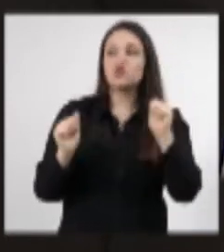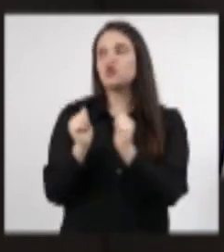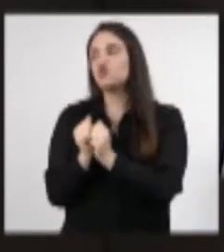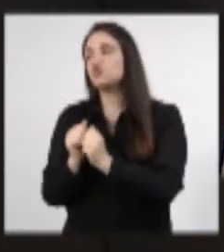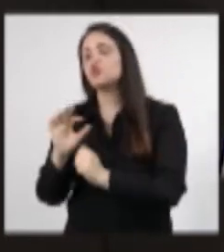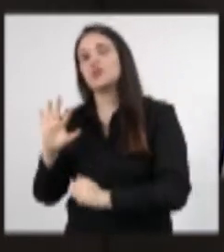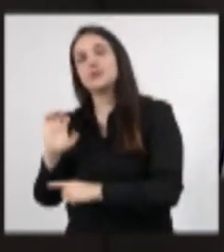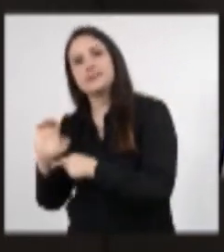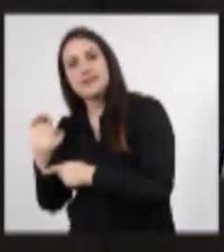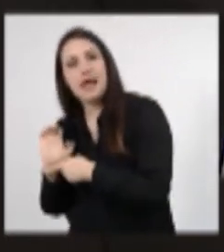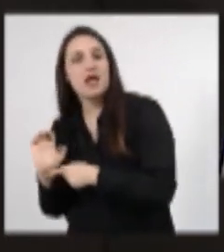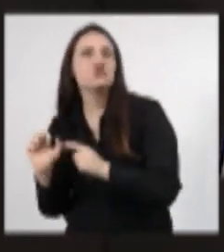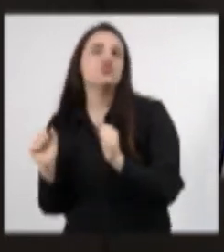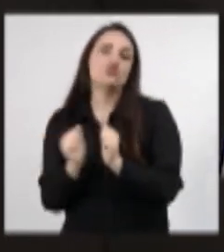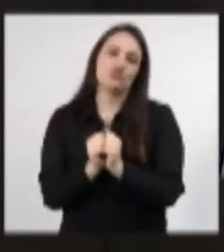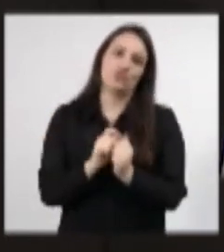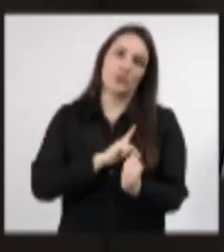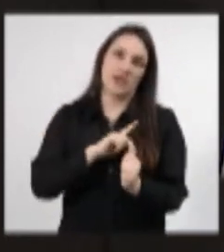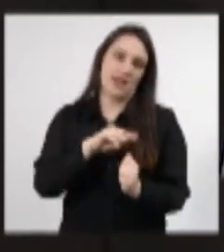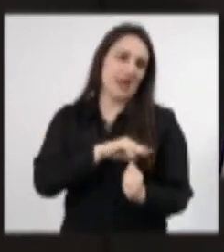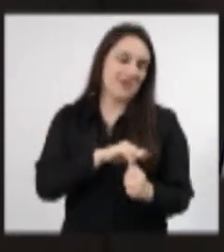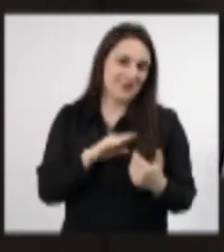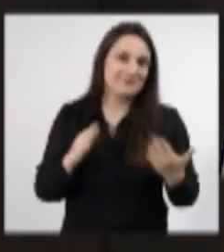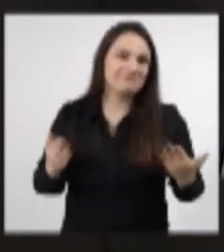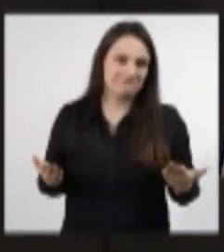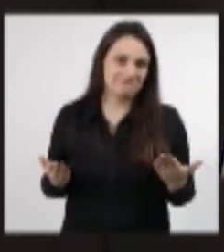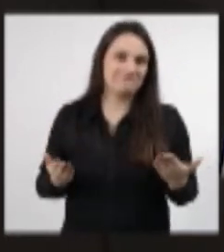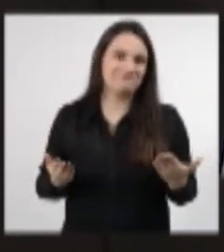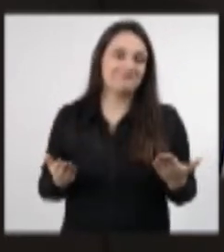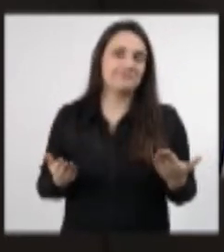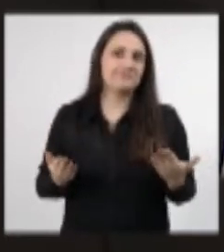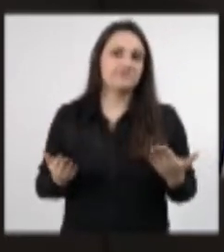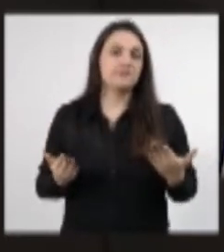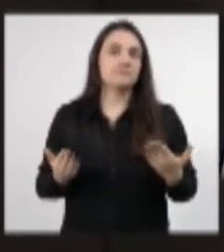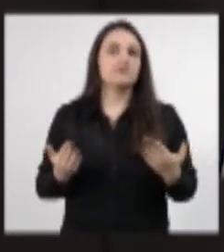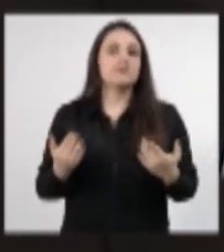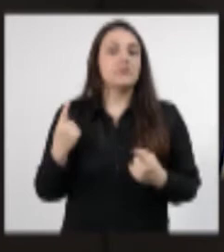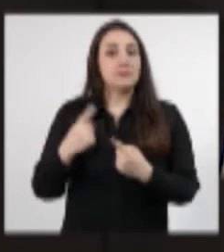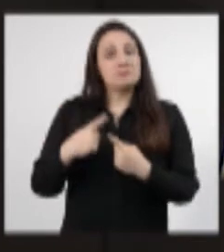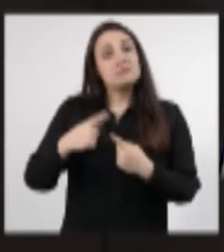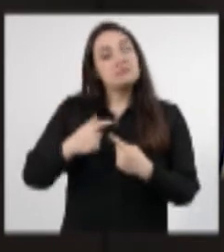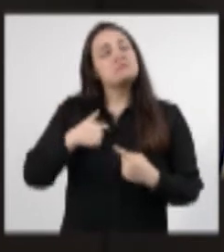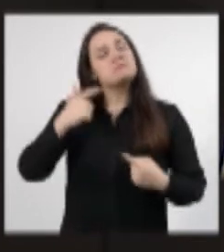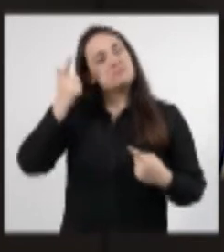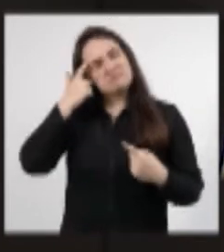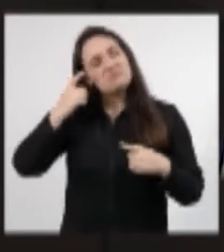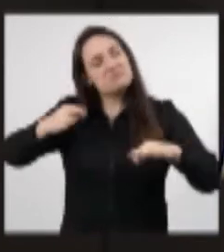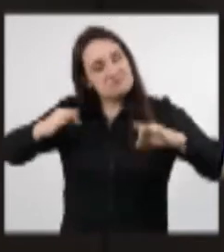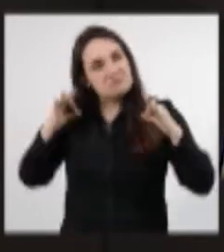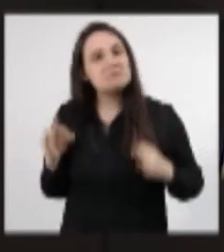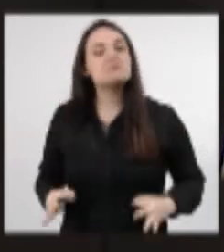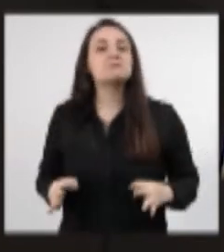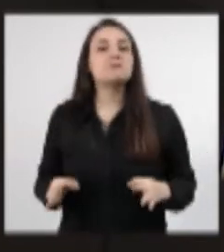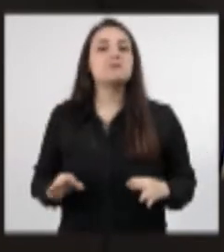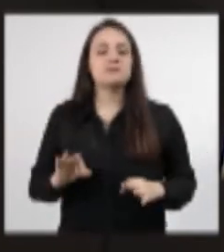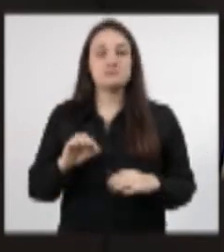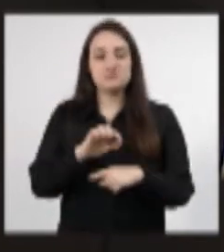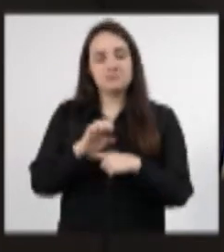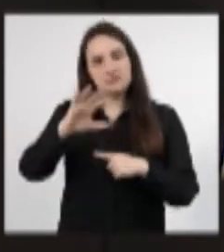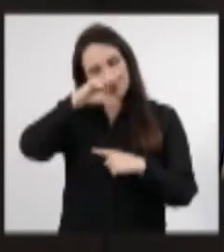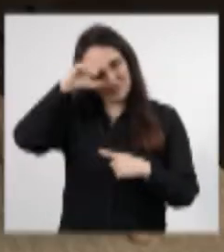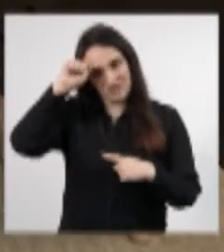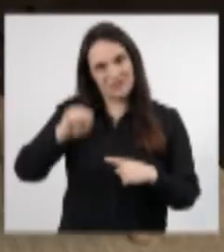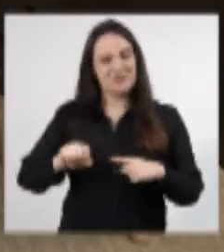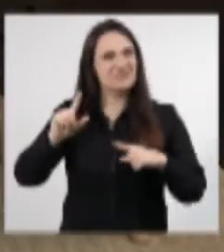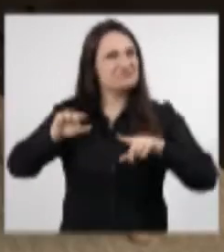tem uma experiência, uma vivência grande e conhece a atuação das polícias de outros estados, e podemos falar assim com